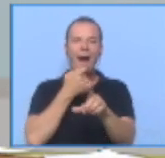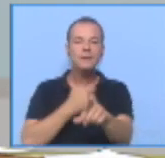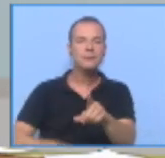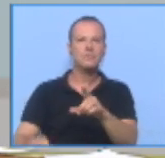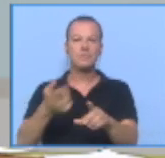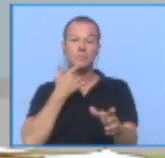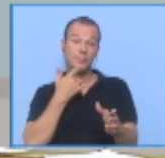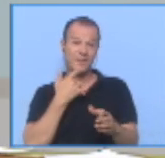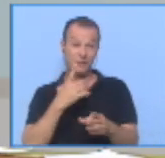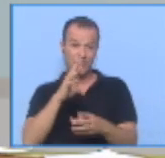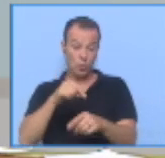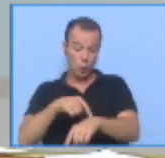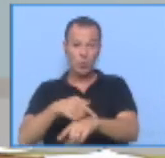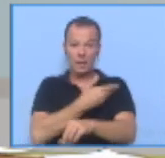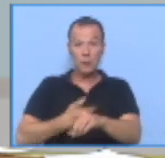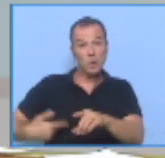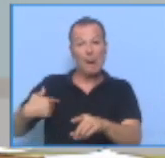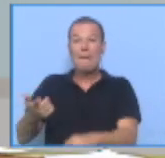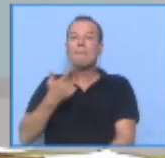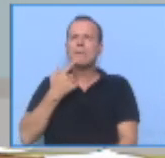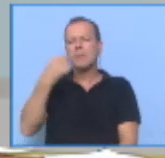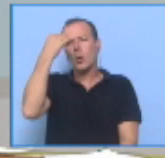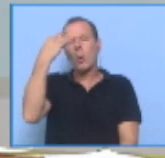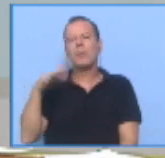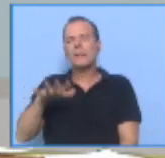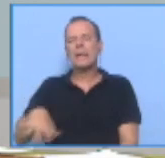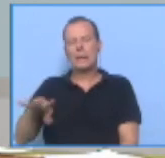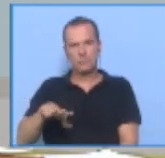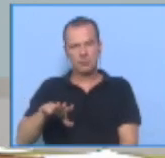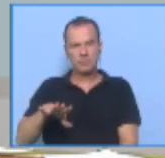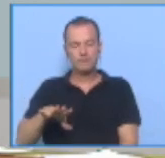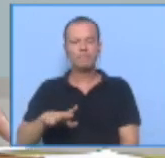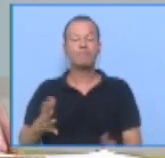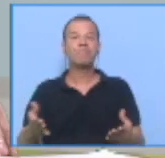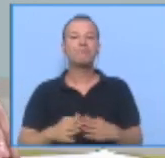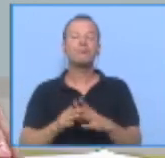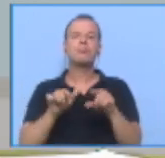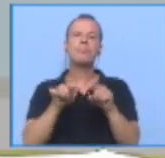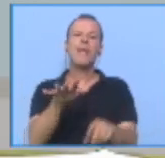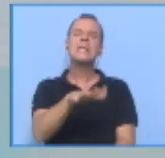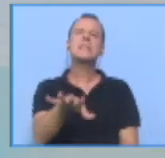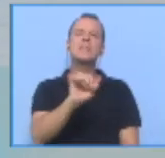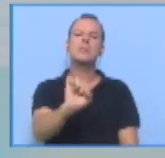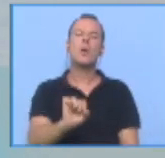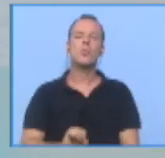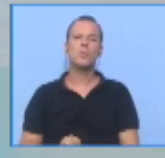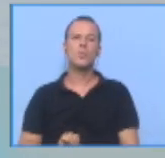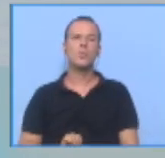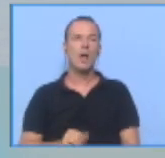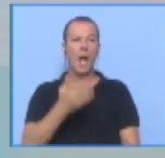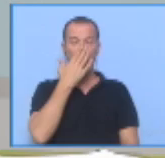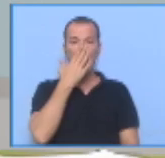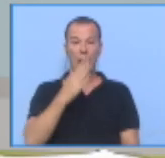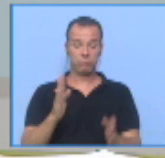que queriam significar nesse tempo para podermos ser fiéis a essa leitura. Este texto, E neste caso? certamente trata-se de uma